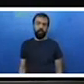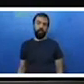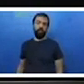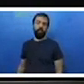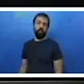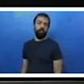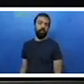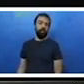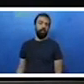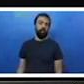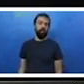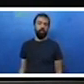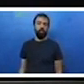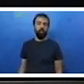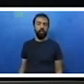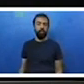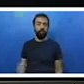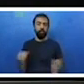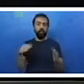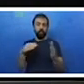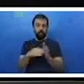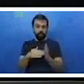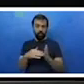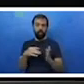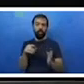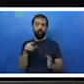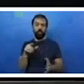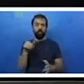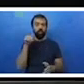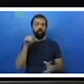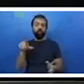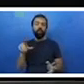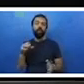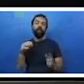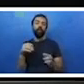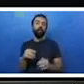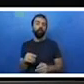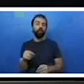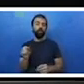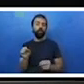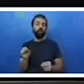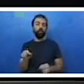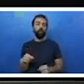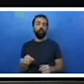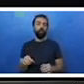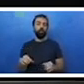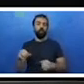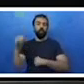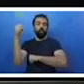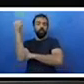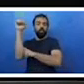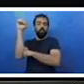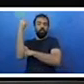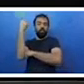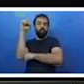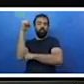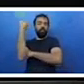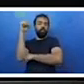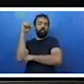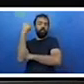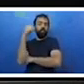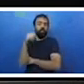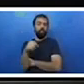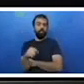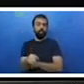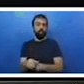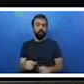dele. Os limites individuais, então você passa a superar os seus próprios limites. A coordenação motora, que é aquela capacidade de você